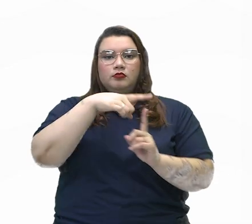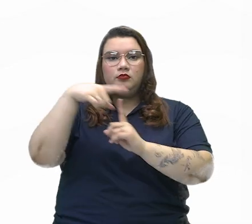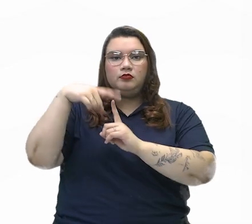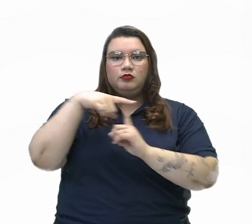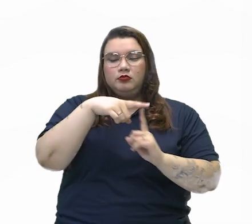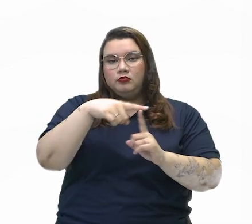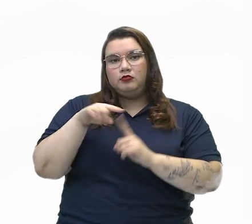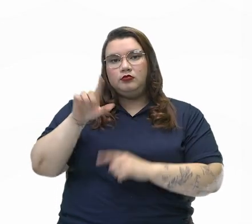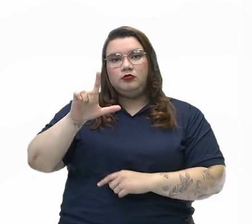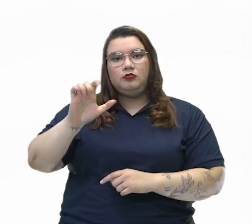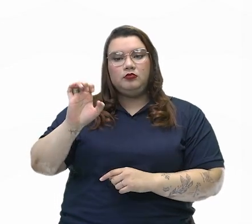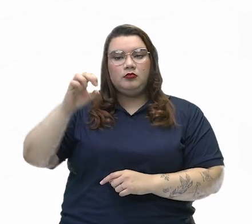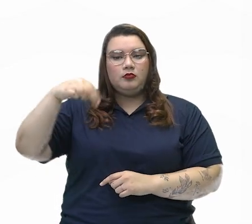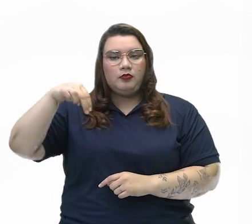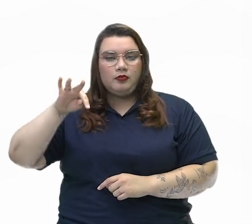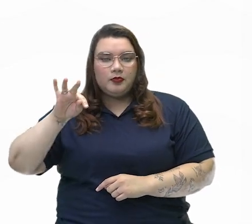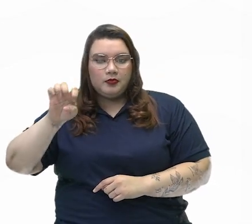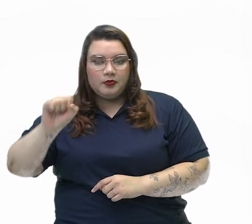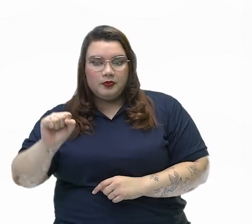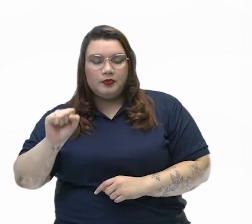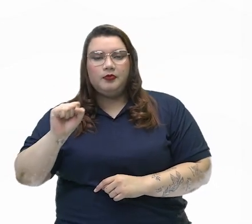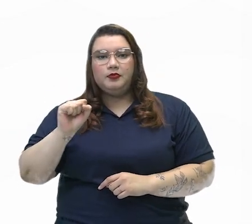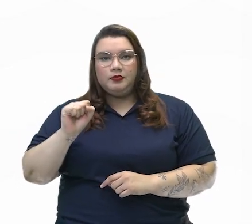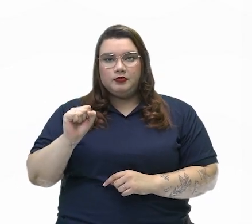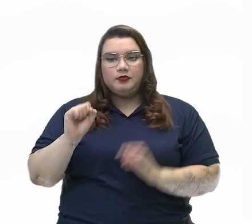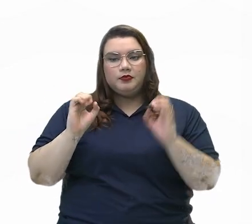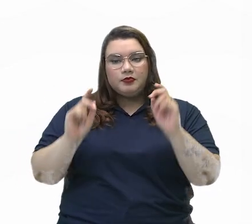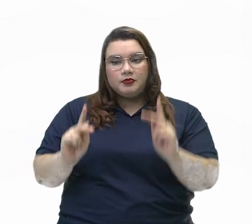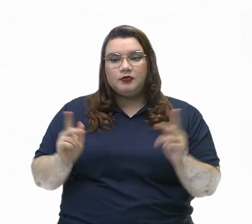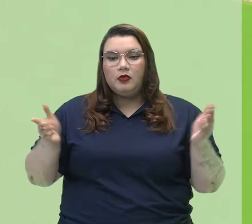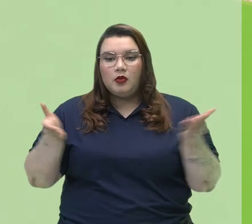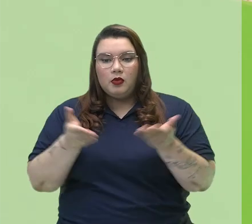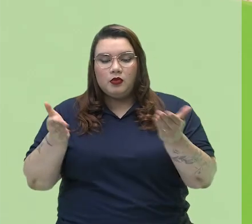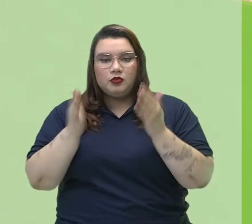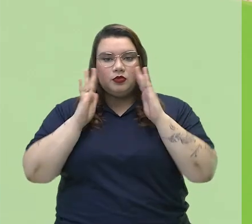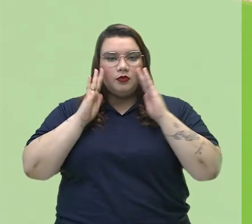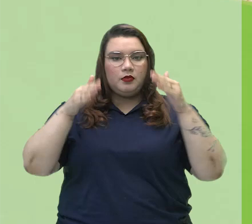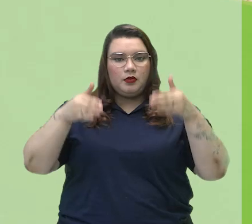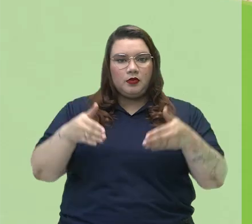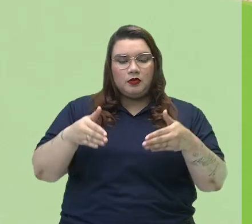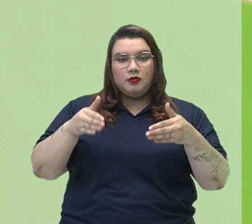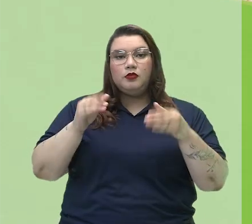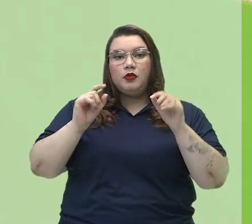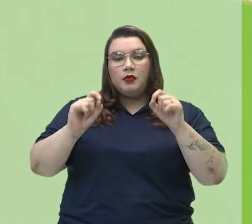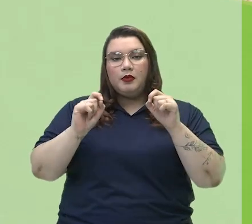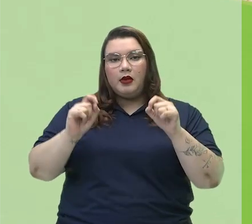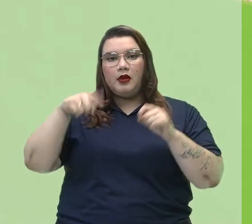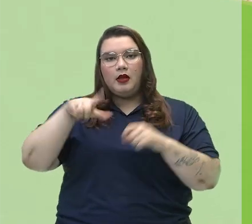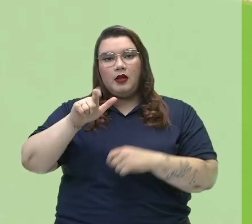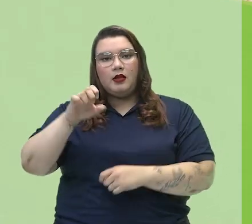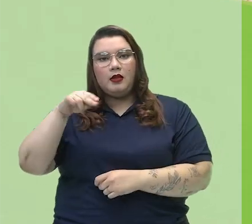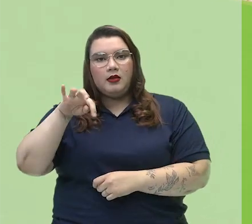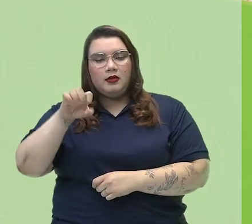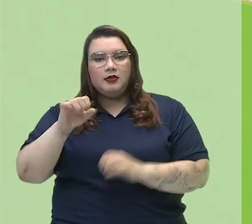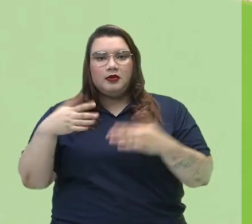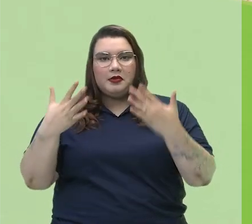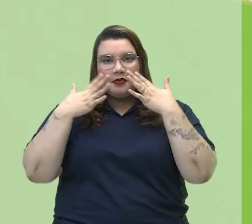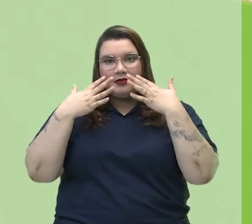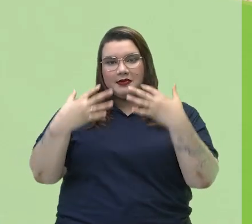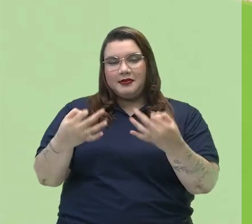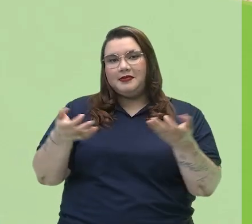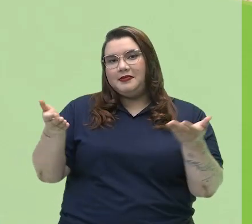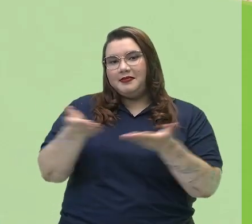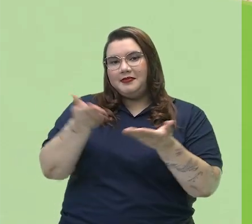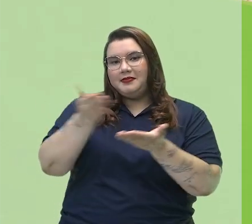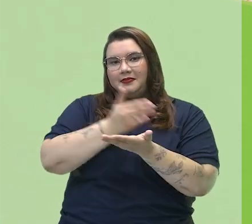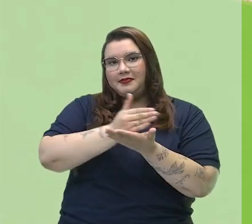aula, nós teremos aí tipos de lentes. Vamos falar hoje sobre as lentes. Então, preste muita